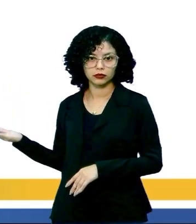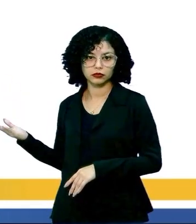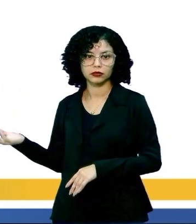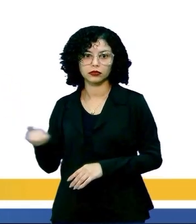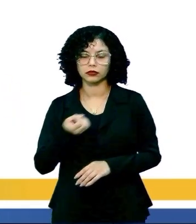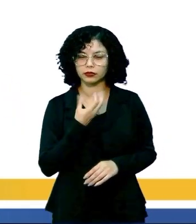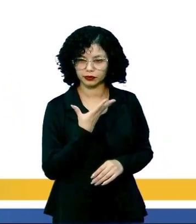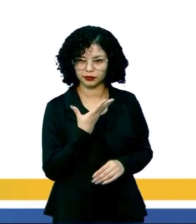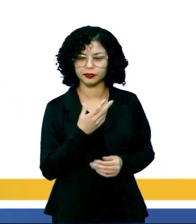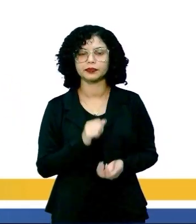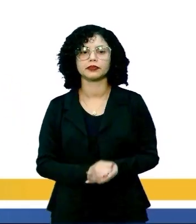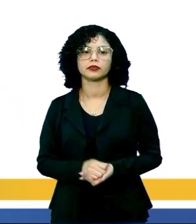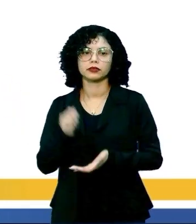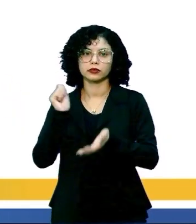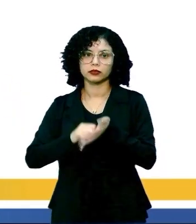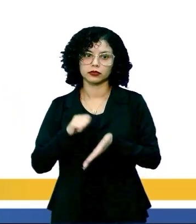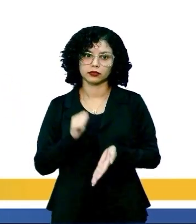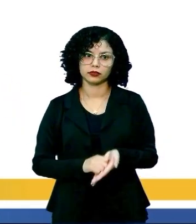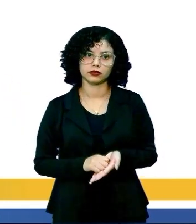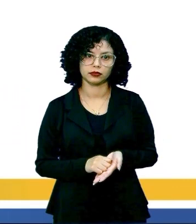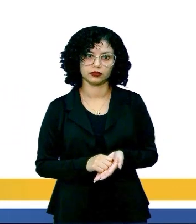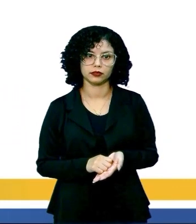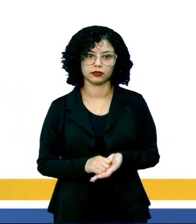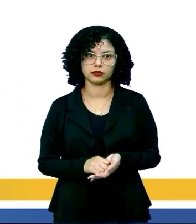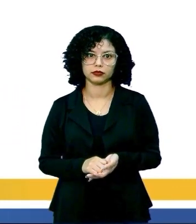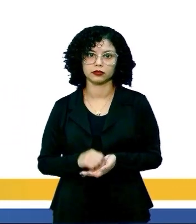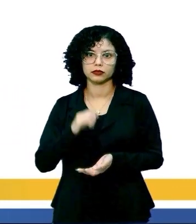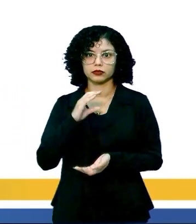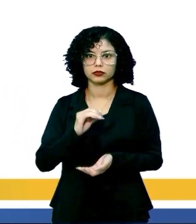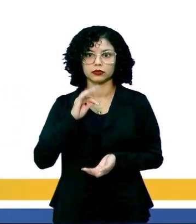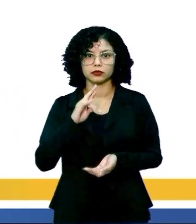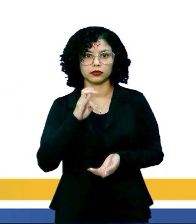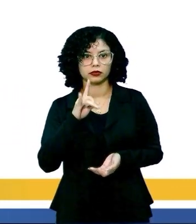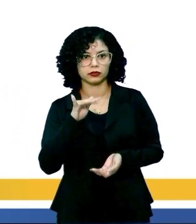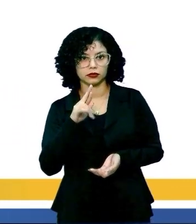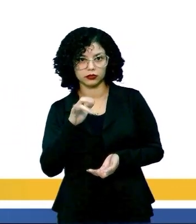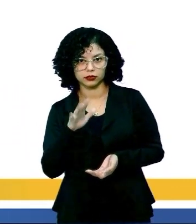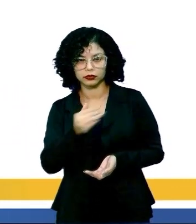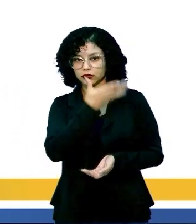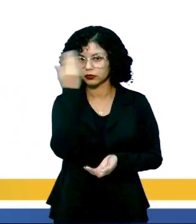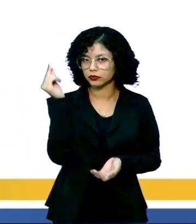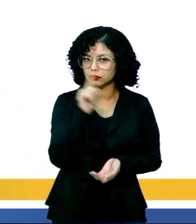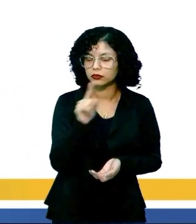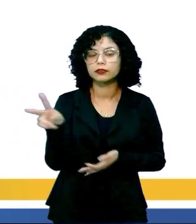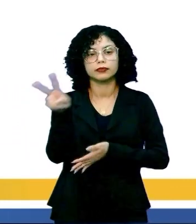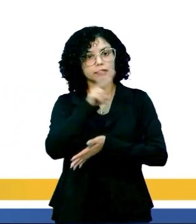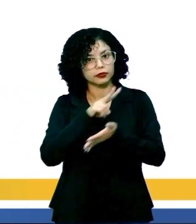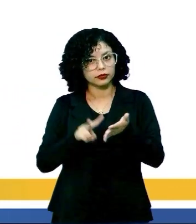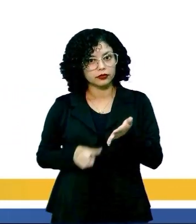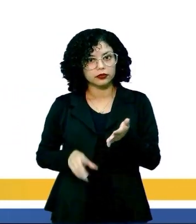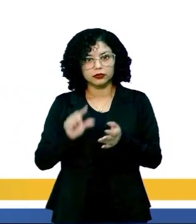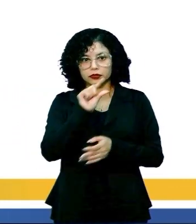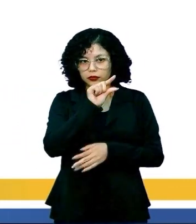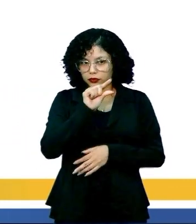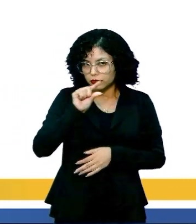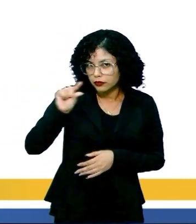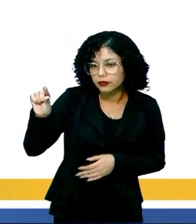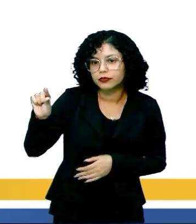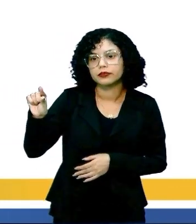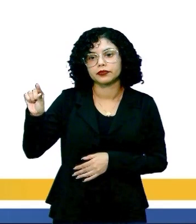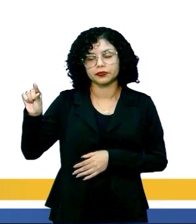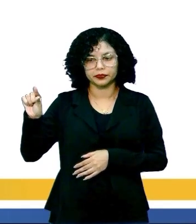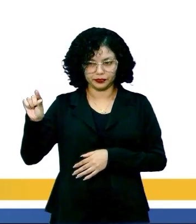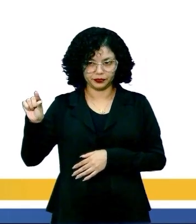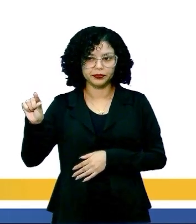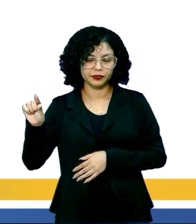bem ali, né, tá escrito os bestializados, não esqueça, você sempre tem que ler essa partezinha da questão,